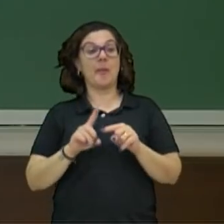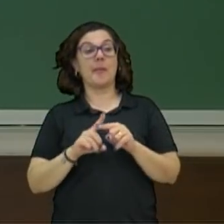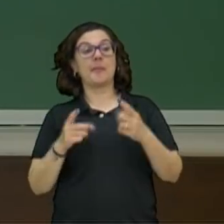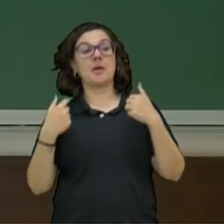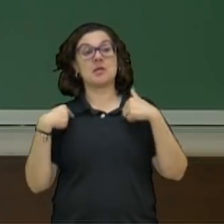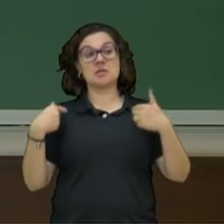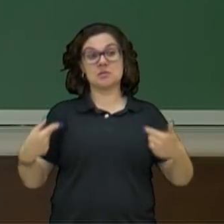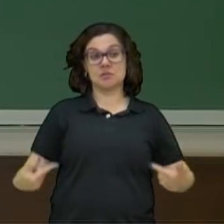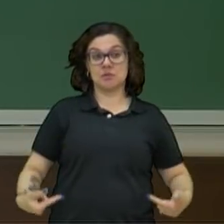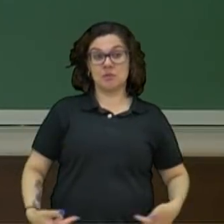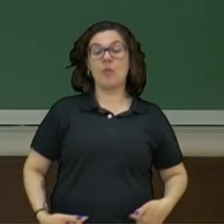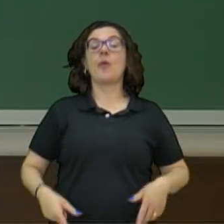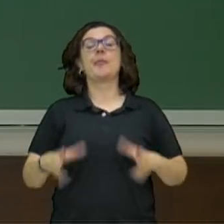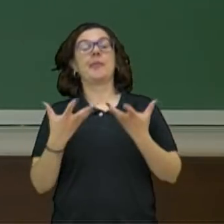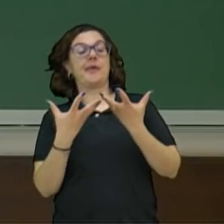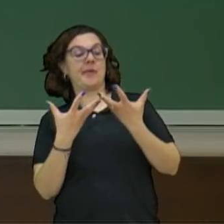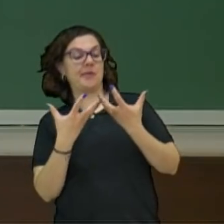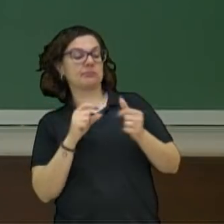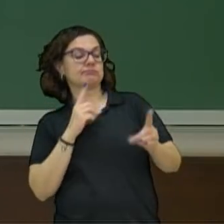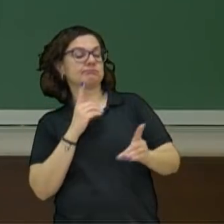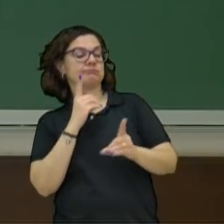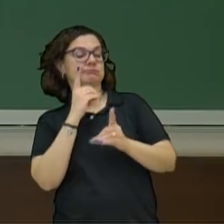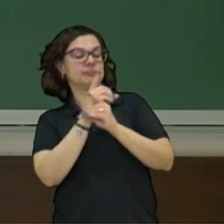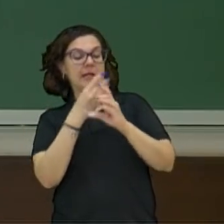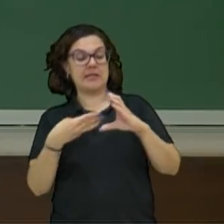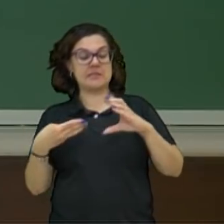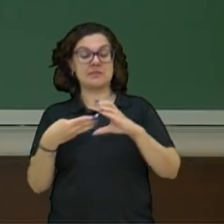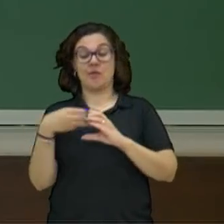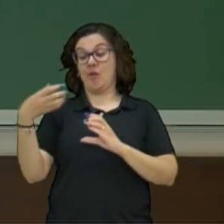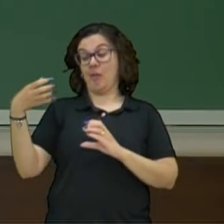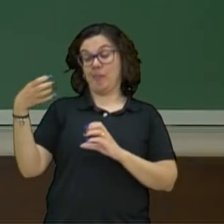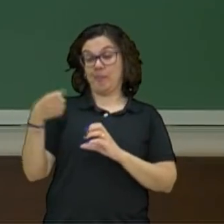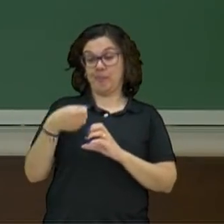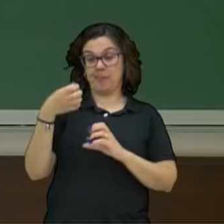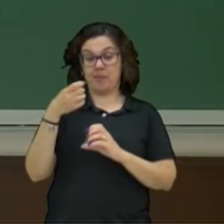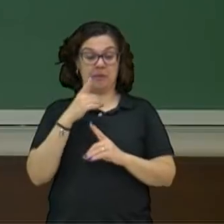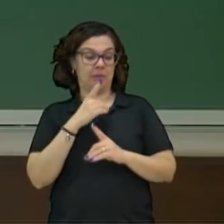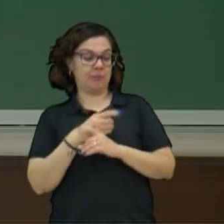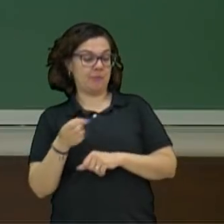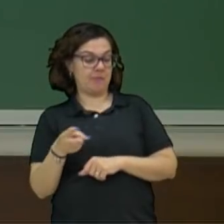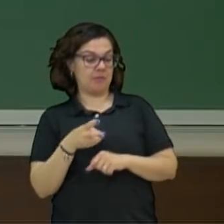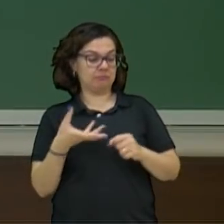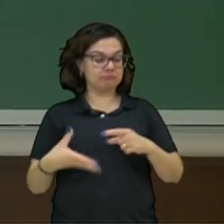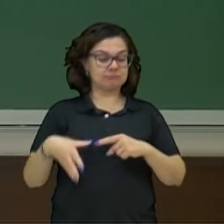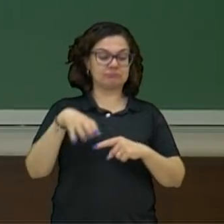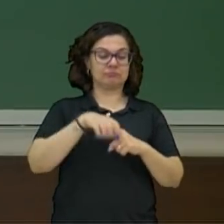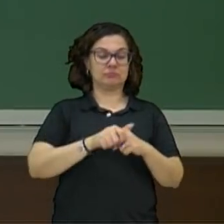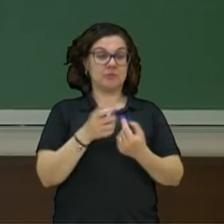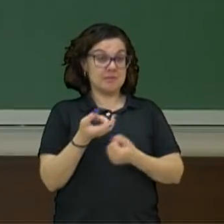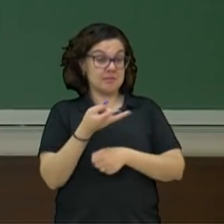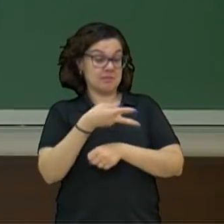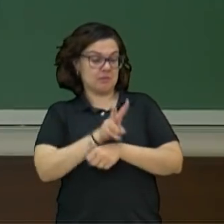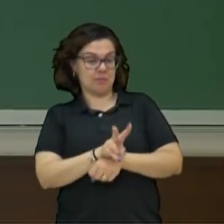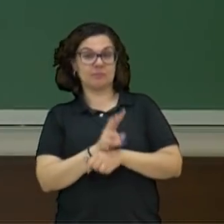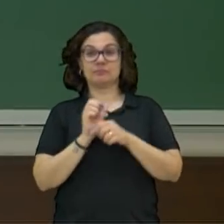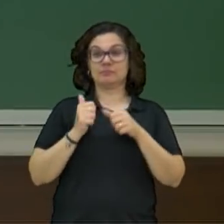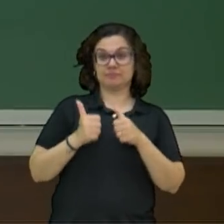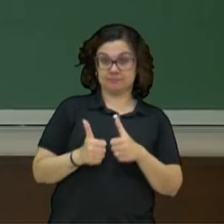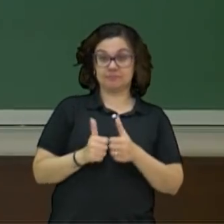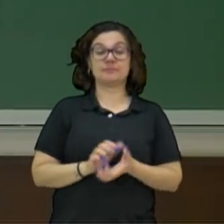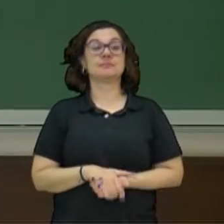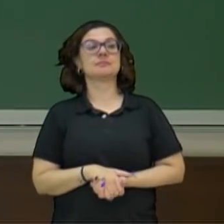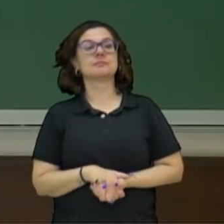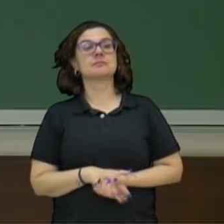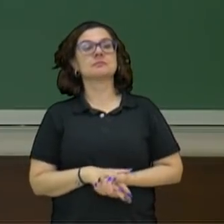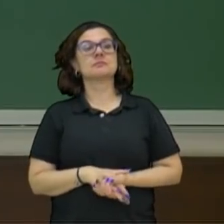que o corpo dele identifique esse veneno e passe a produzir os anticorpos, tá?